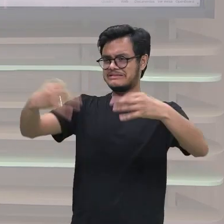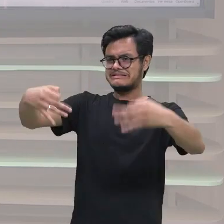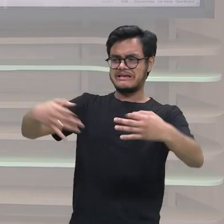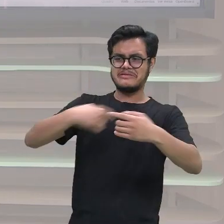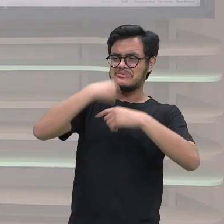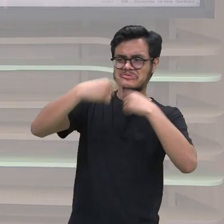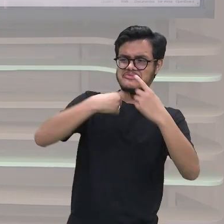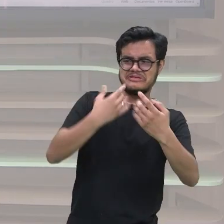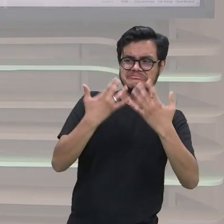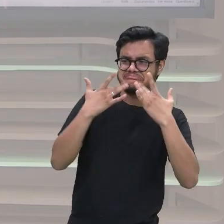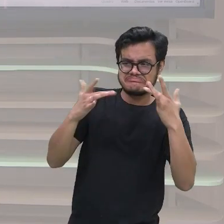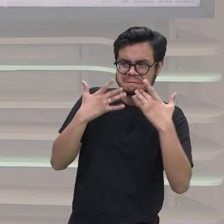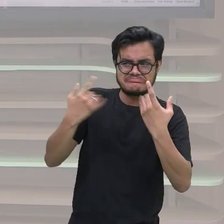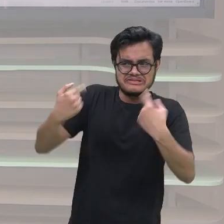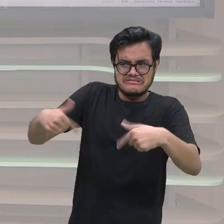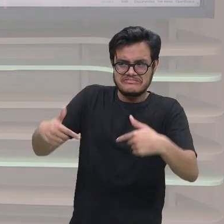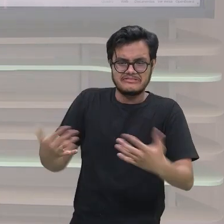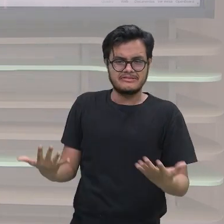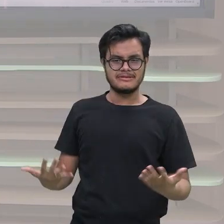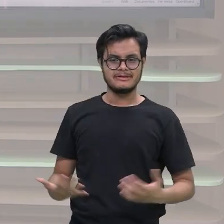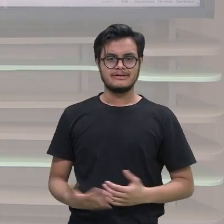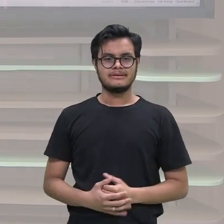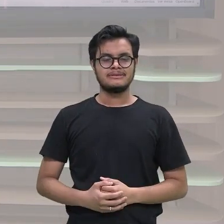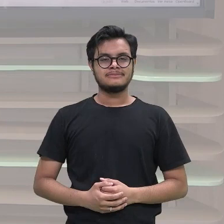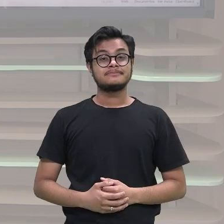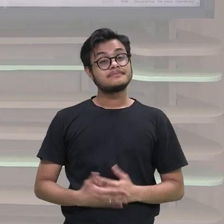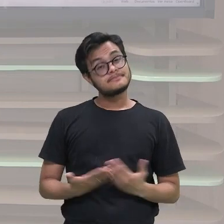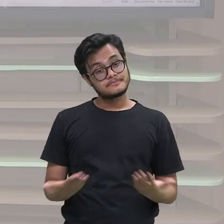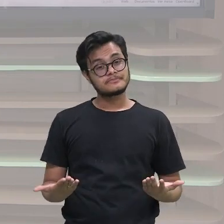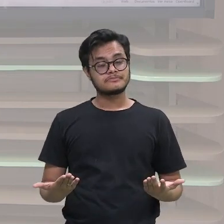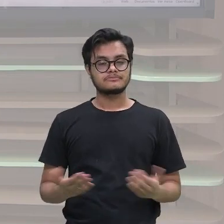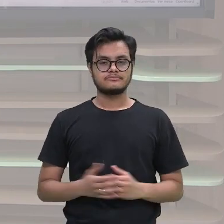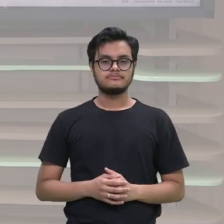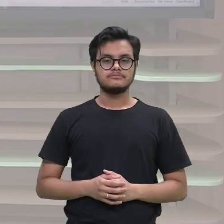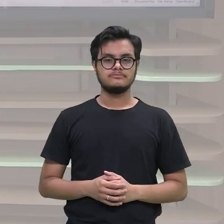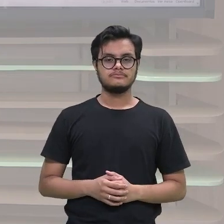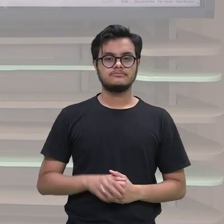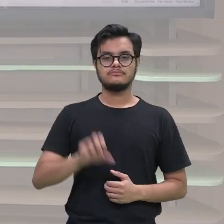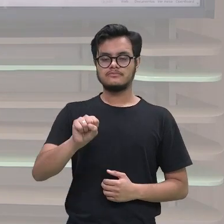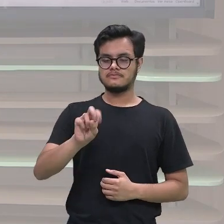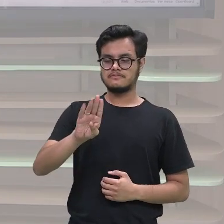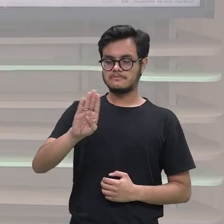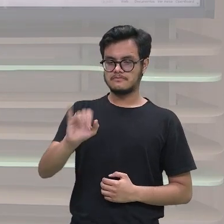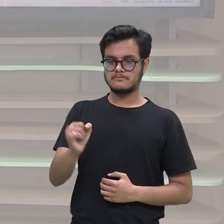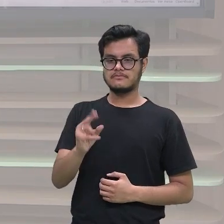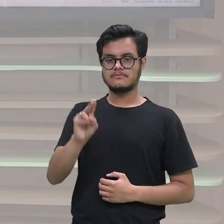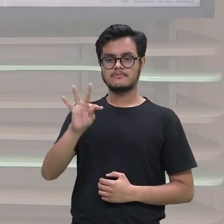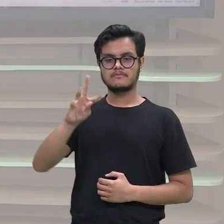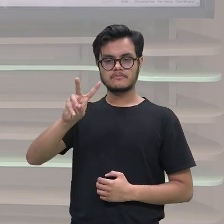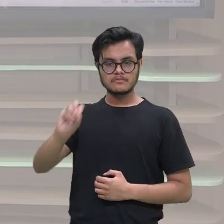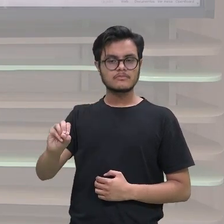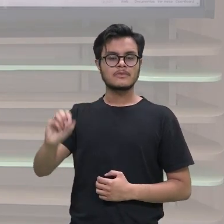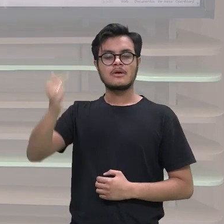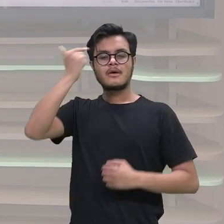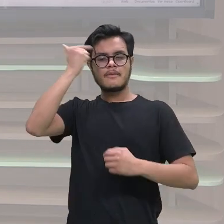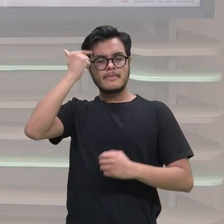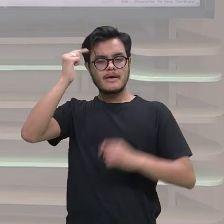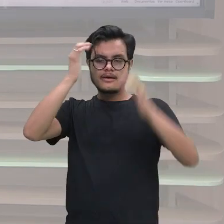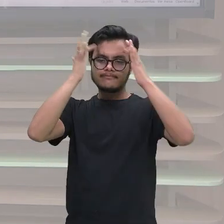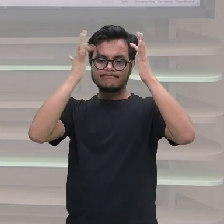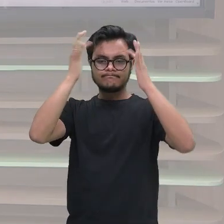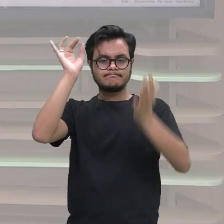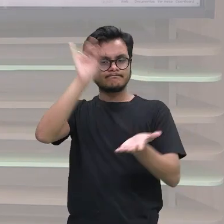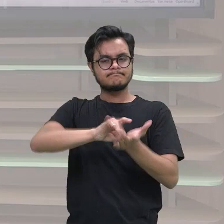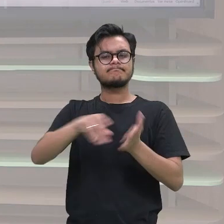comigo? Exatamente. Então, o verbo subjuntivo, ele vai trazer essa ideia